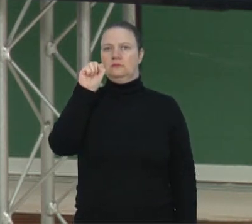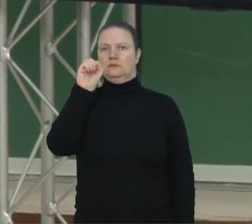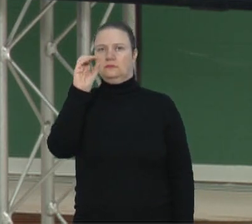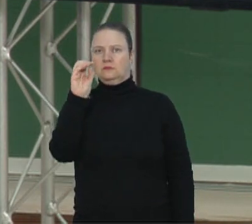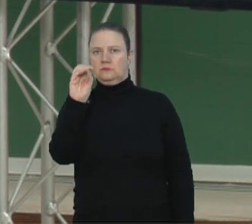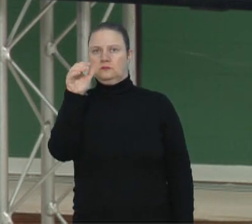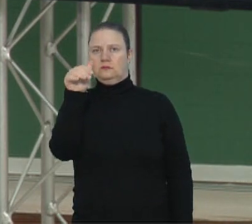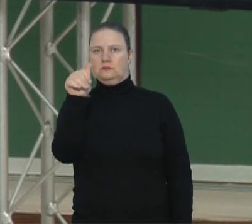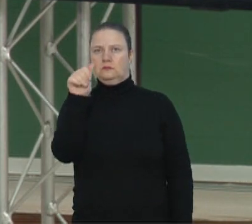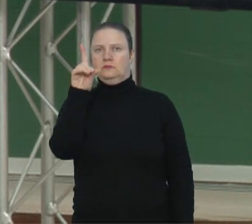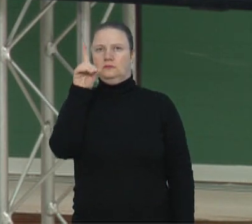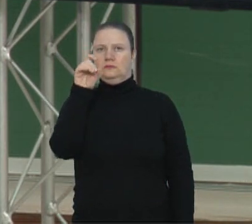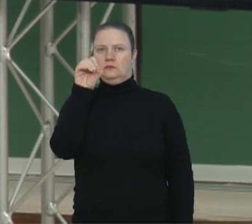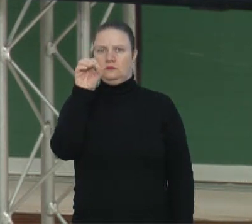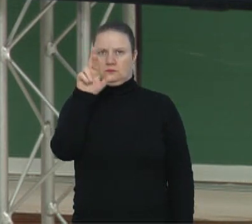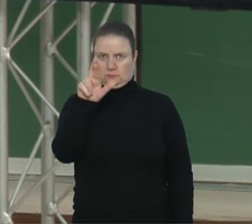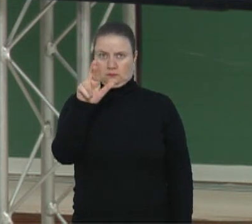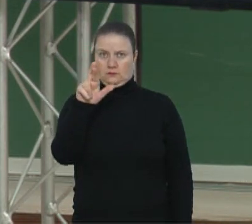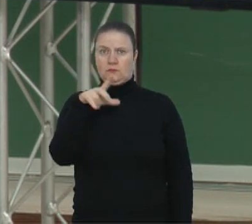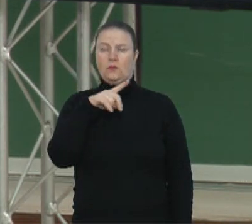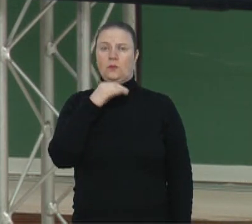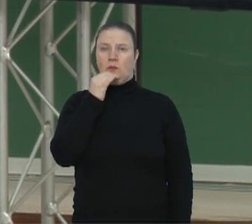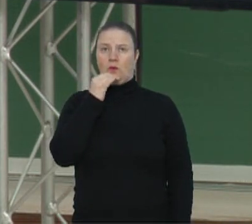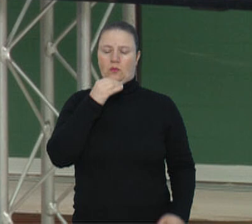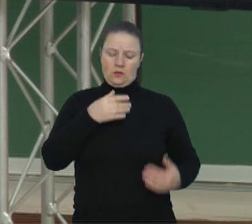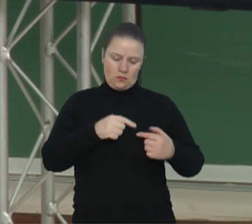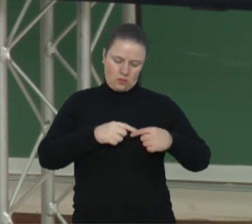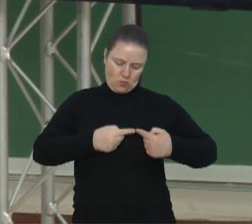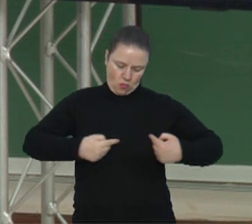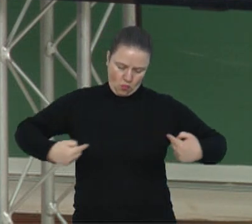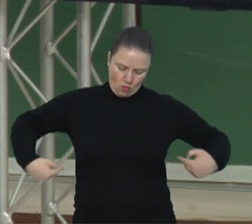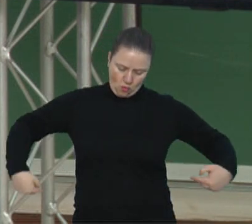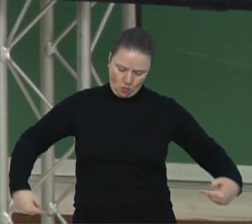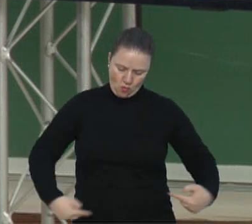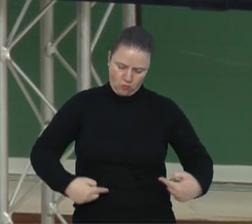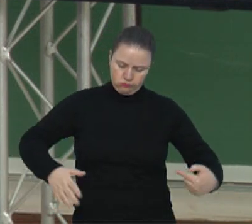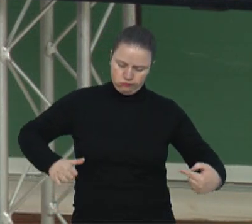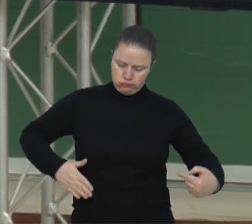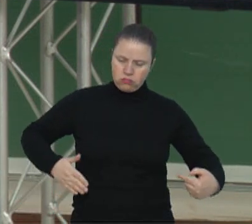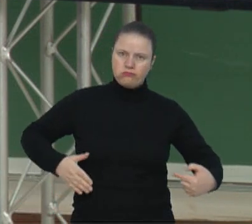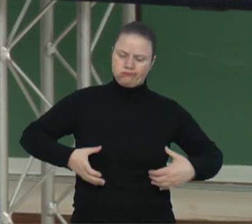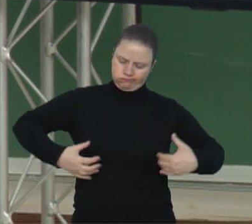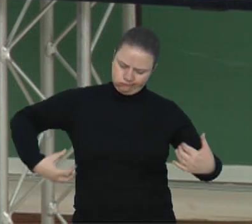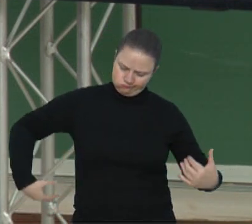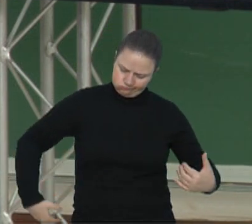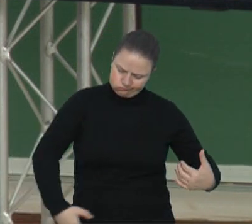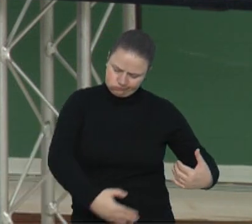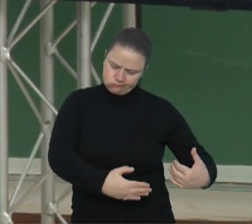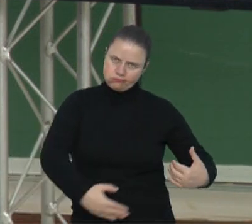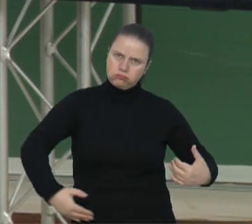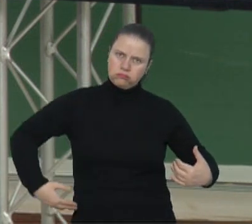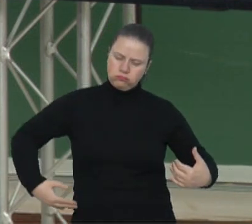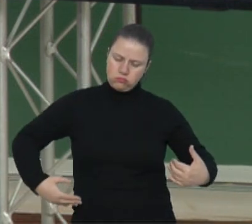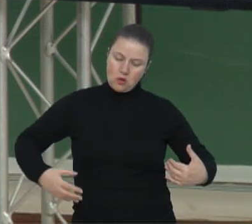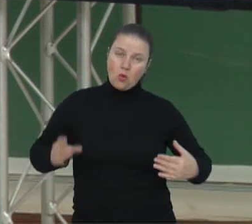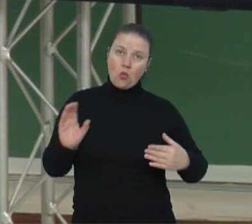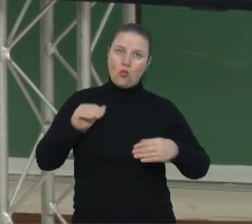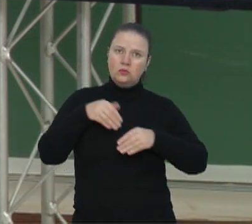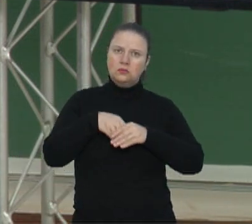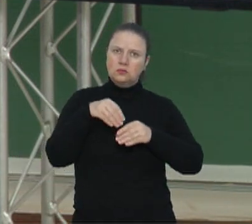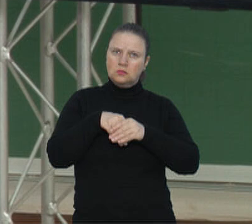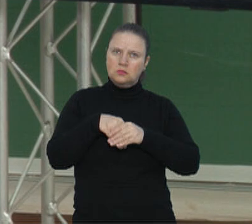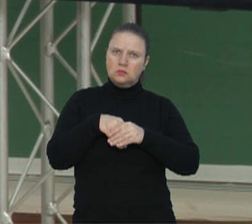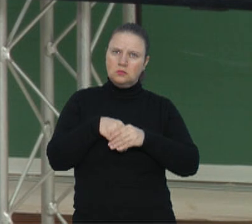né? Porque vai ressoar ali o som que sai das cordas, né?